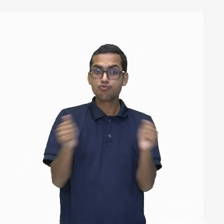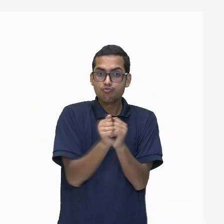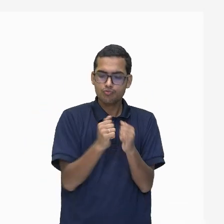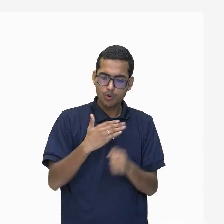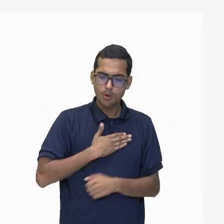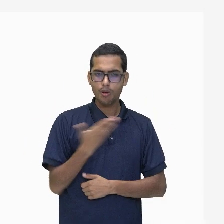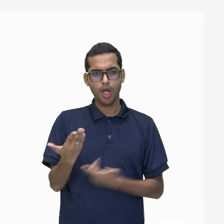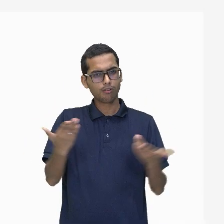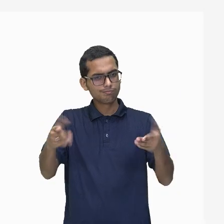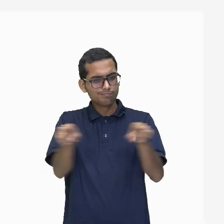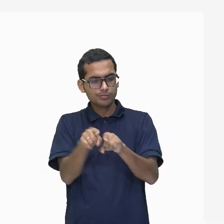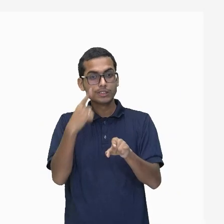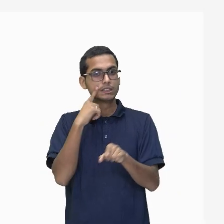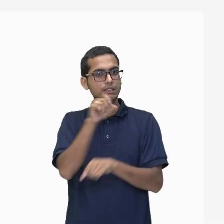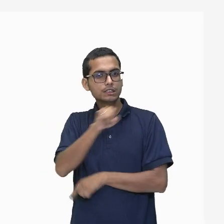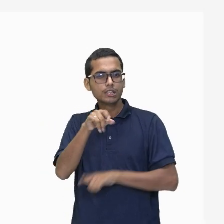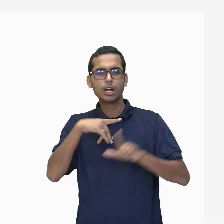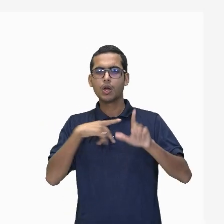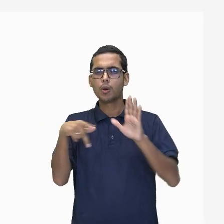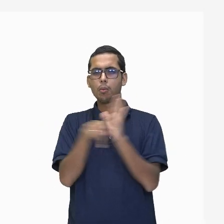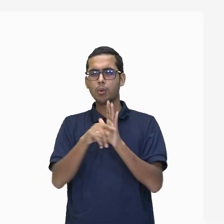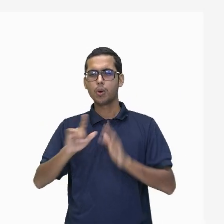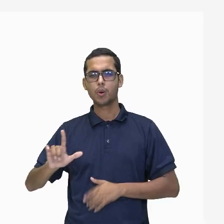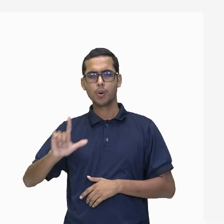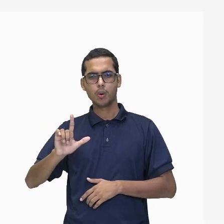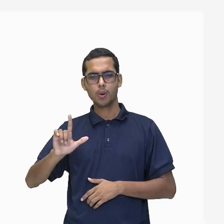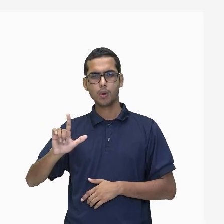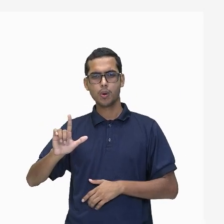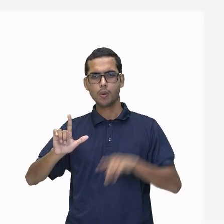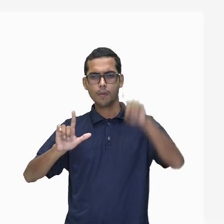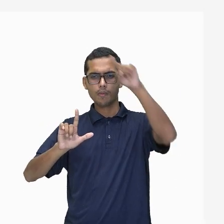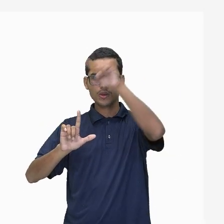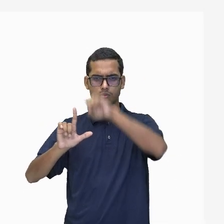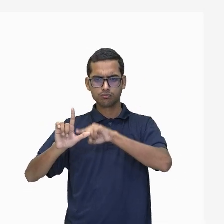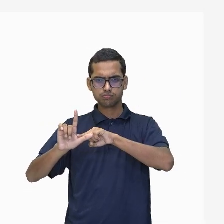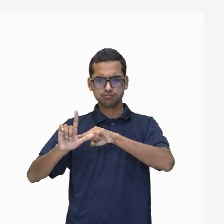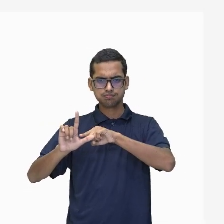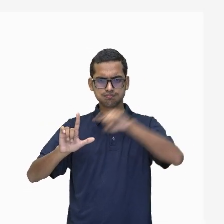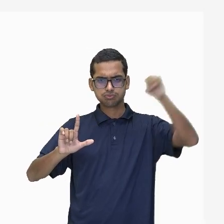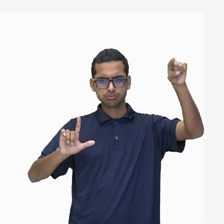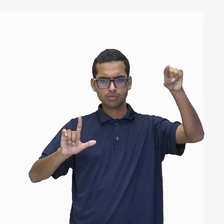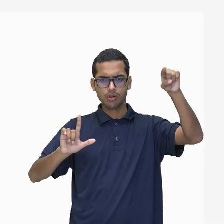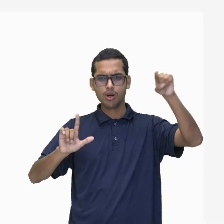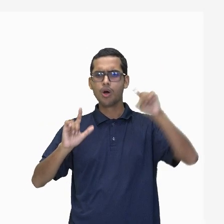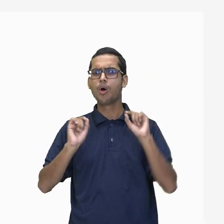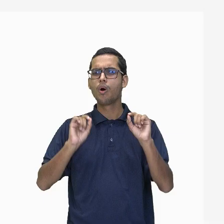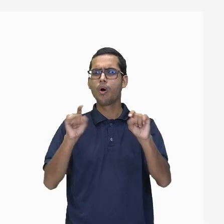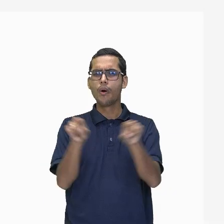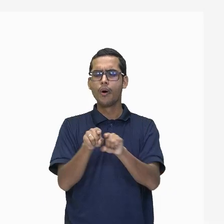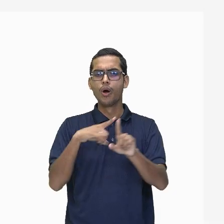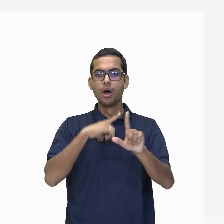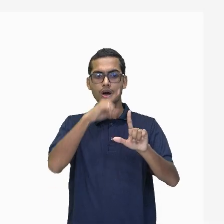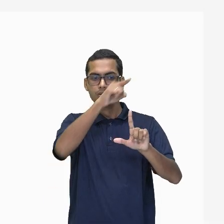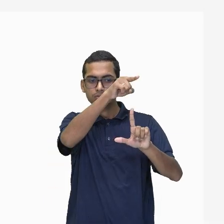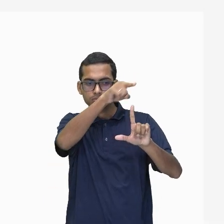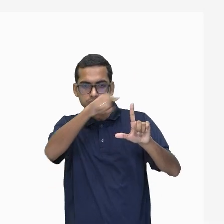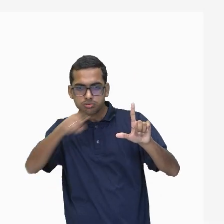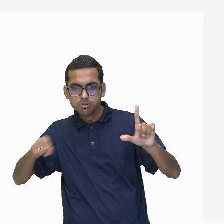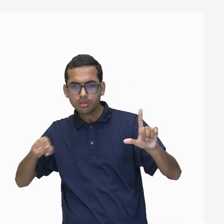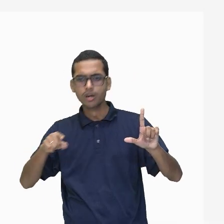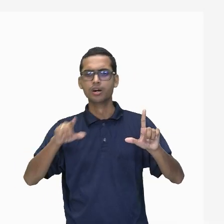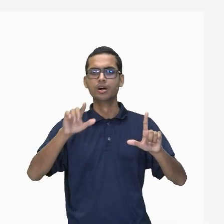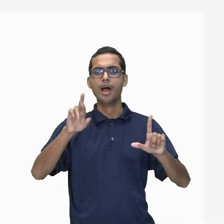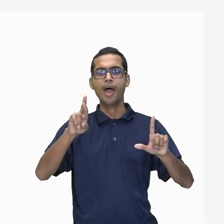uma reta, significa que a forma dessa função é uma função afim. Significa que a